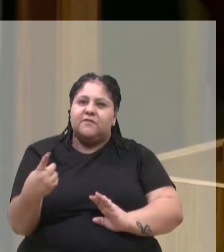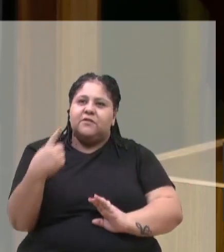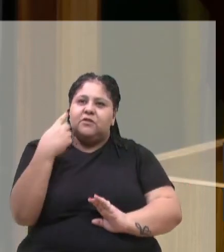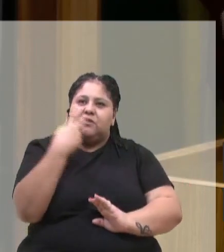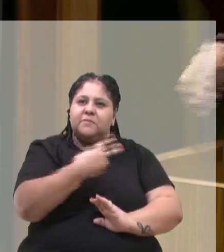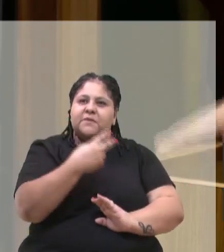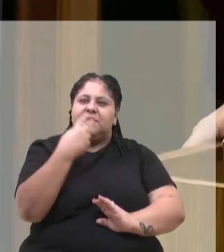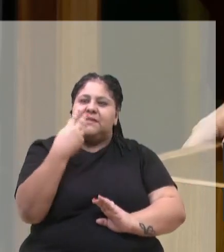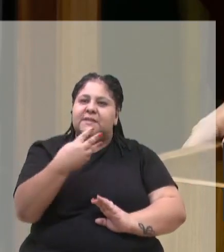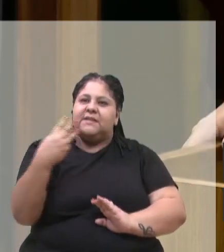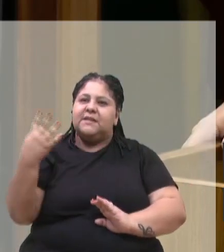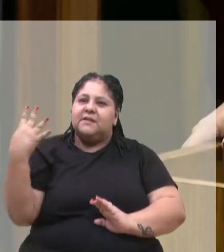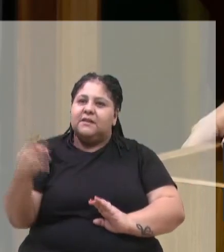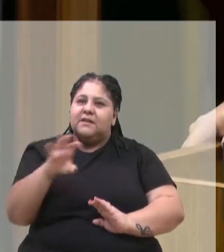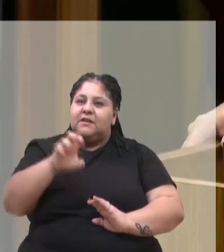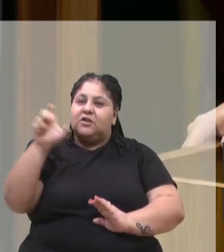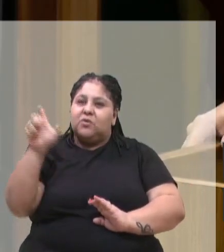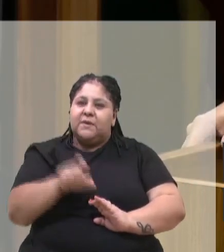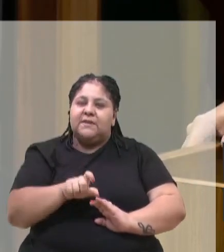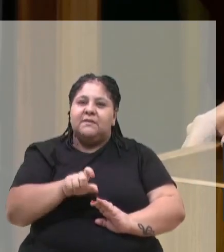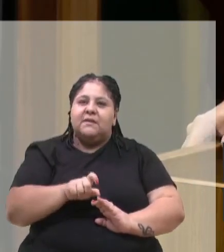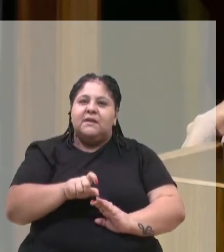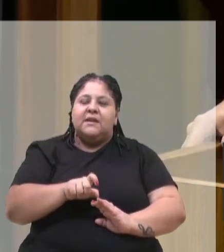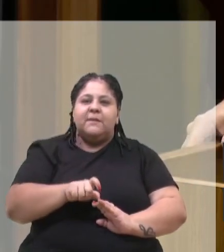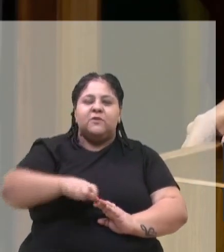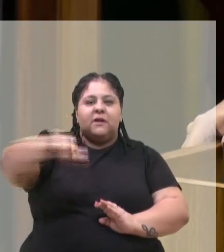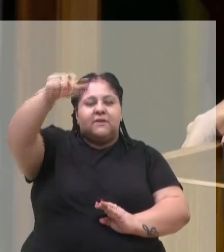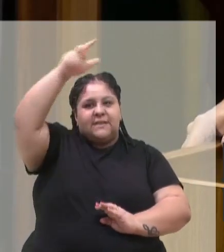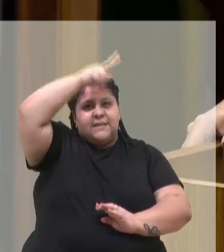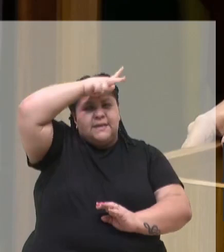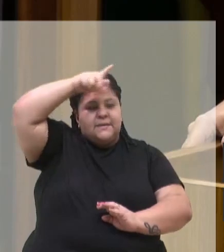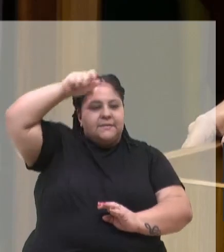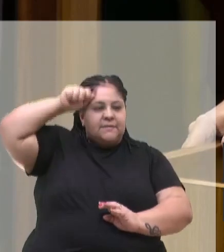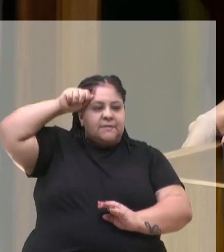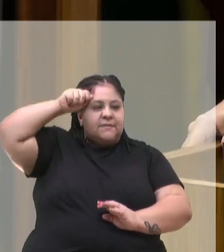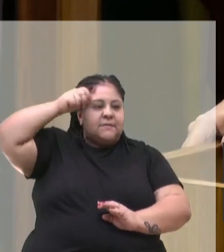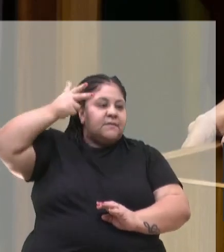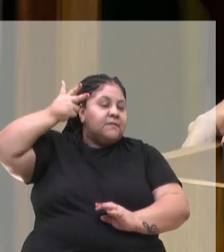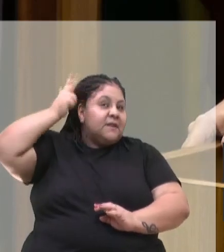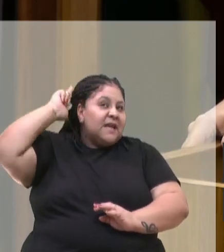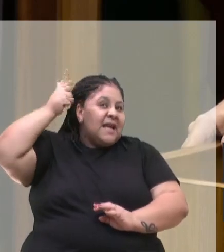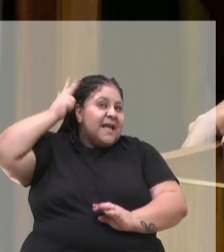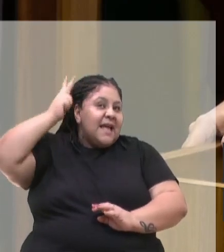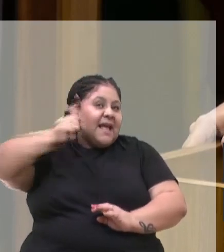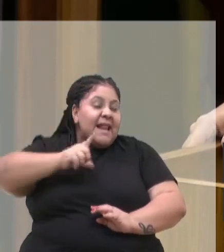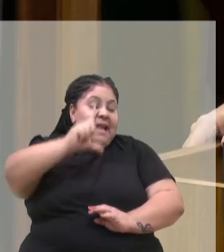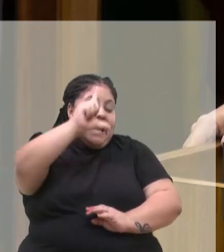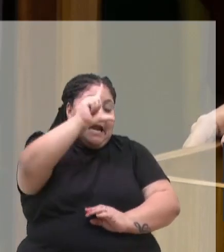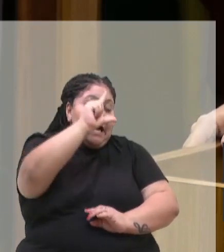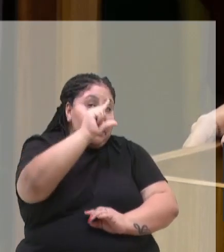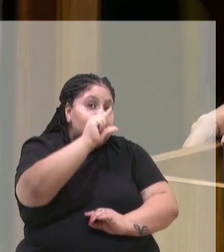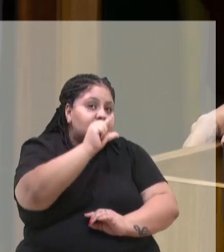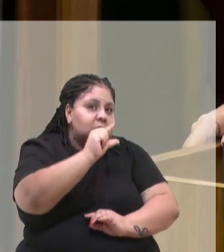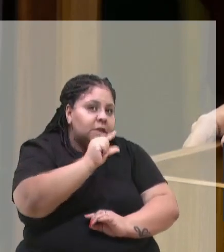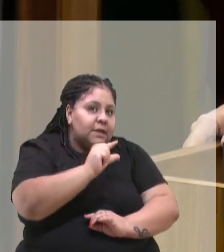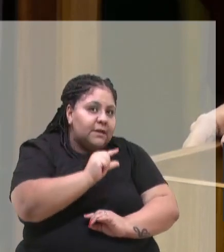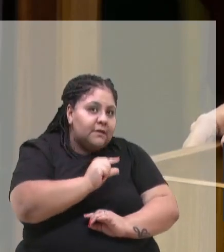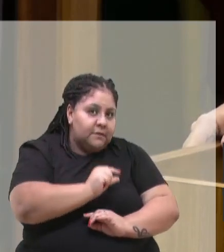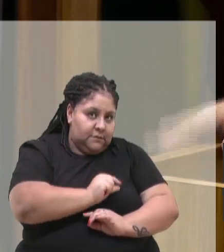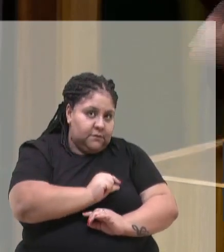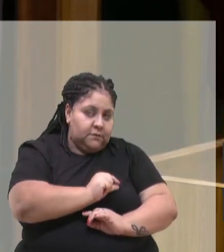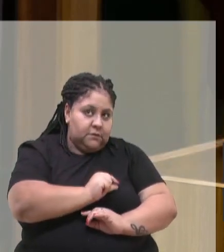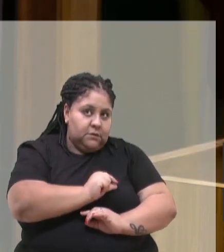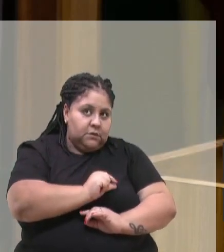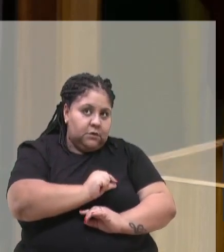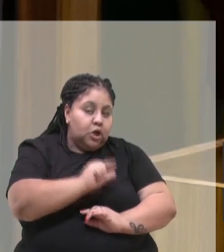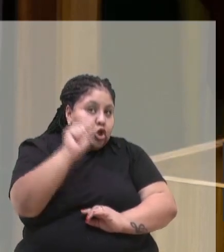21.334 do ex-prefeito Cassina. Aquele decreto, ele reduzia o turno